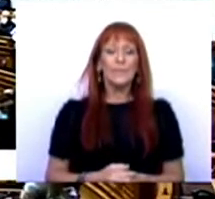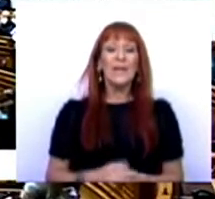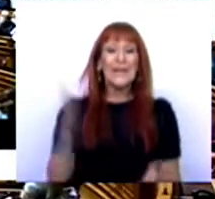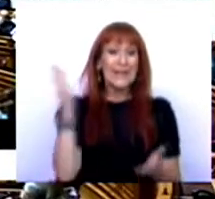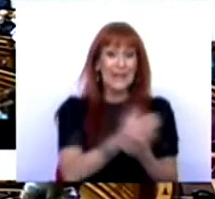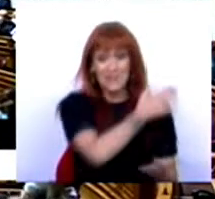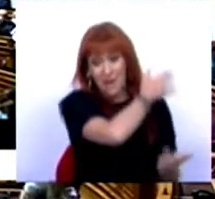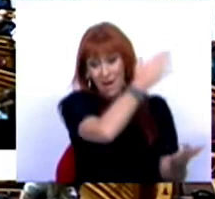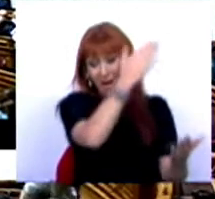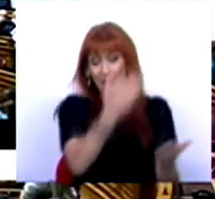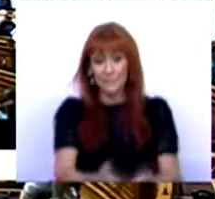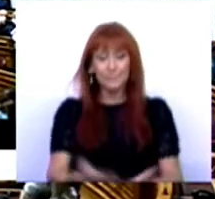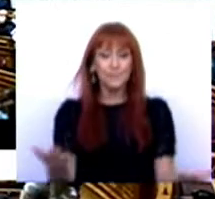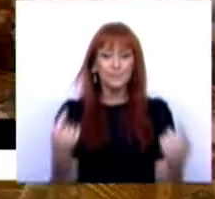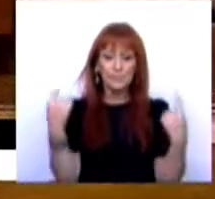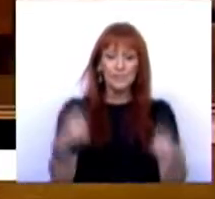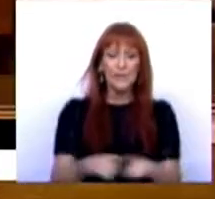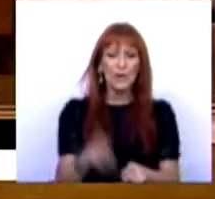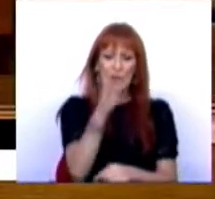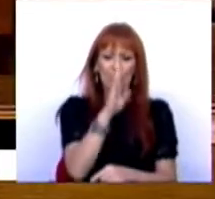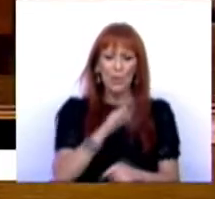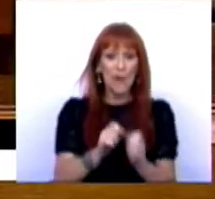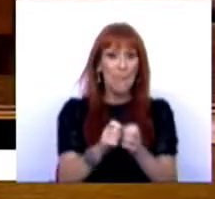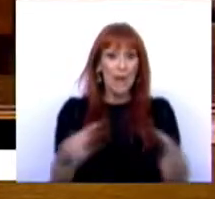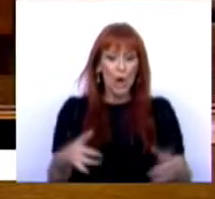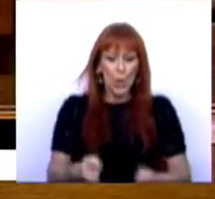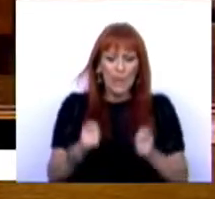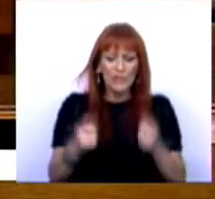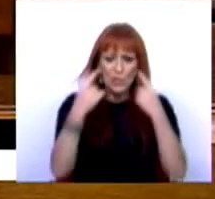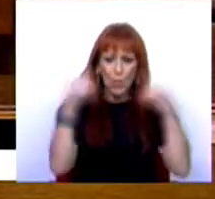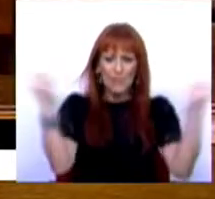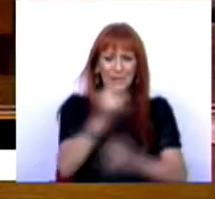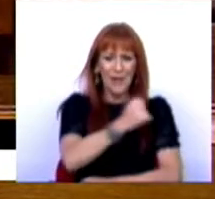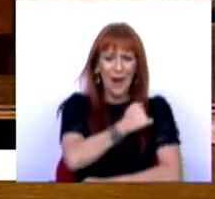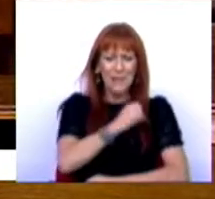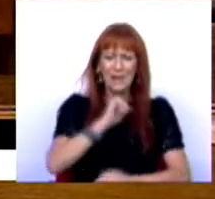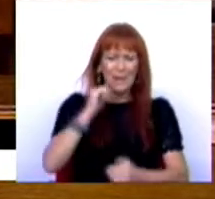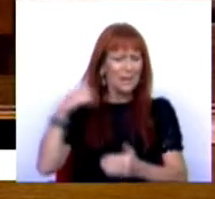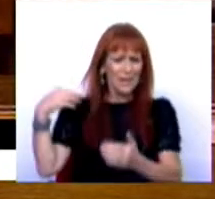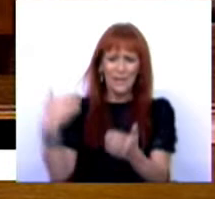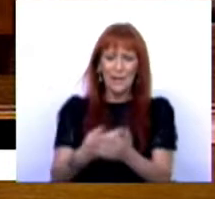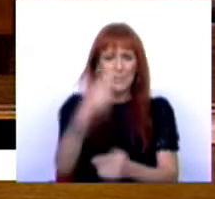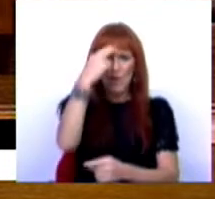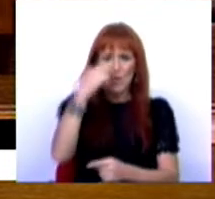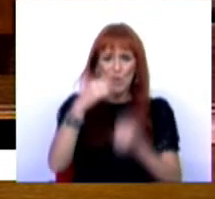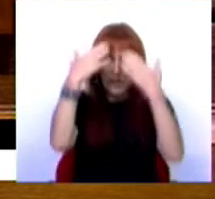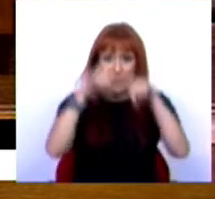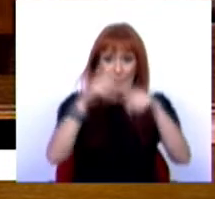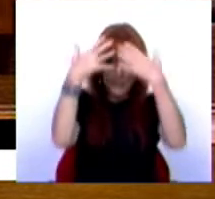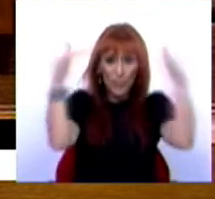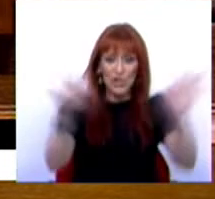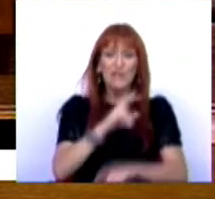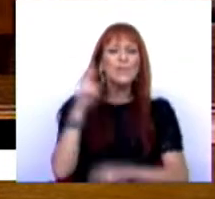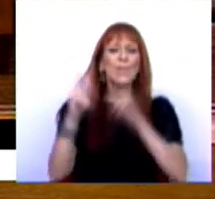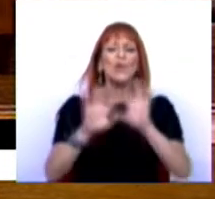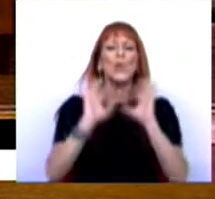Desde então, estamos a implementar o maior investimento público em habitação de sempre da nossa história democrática, com